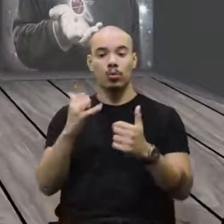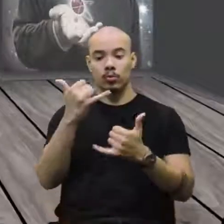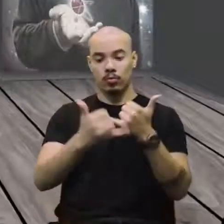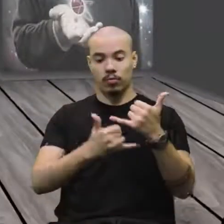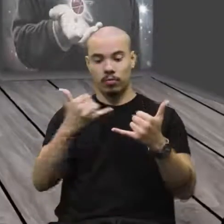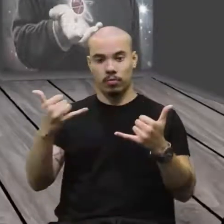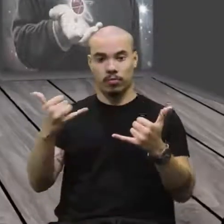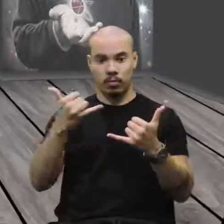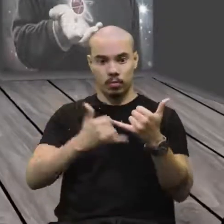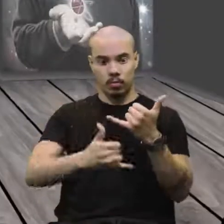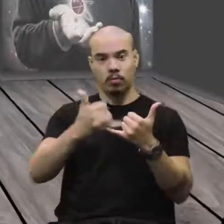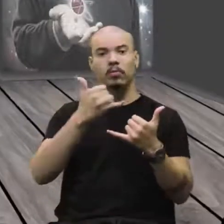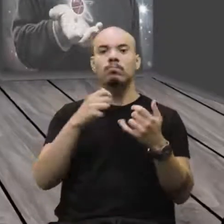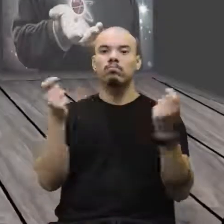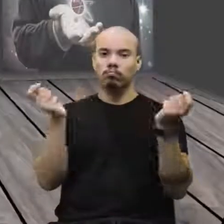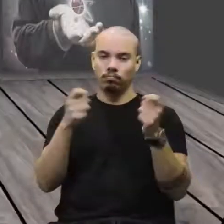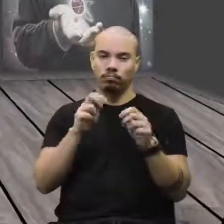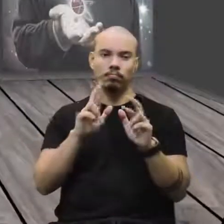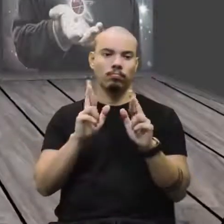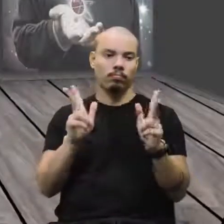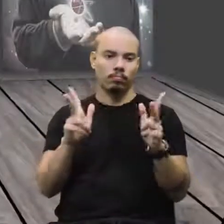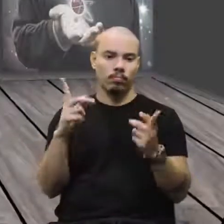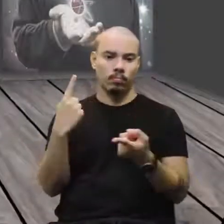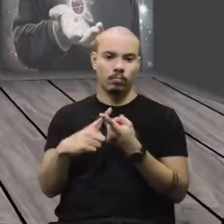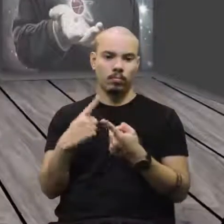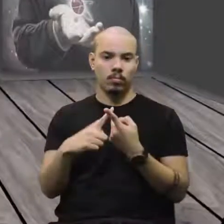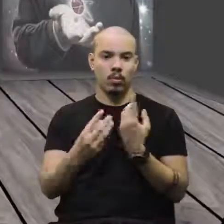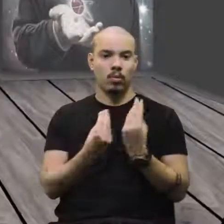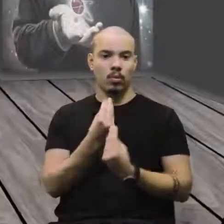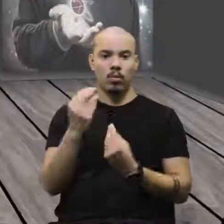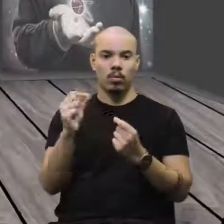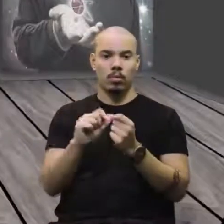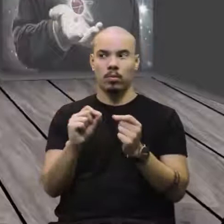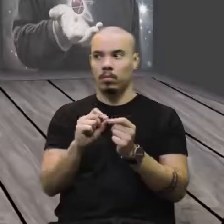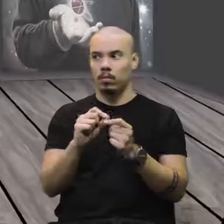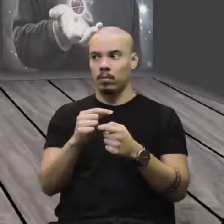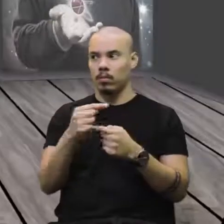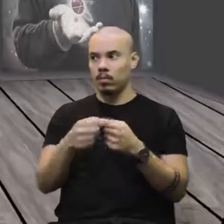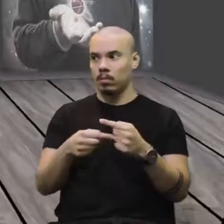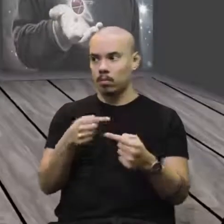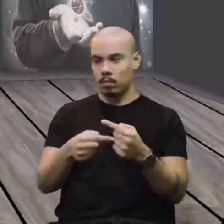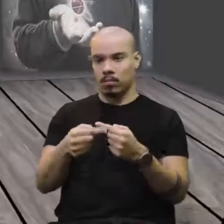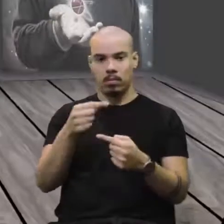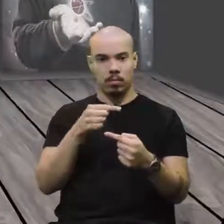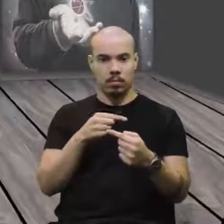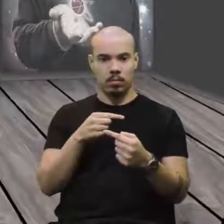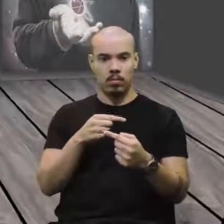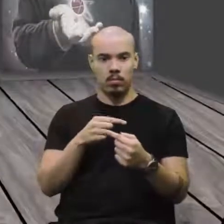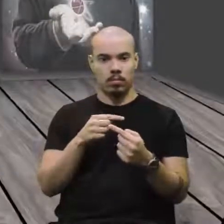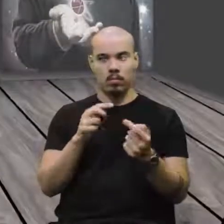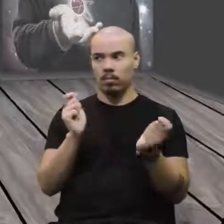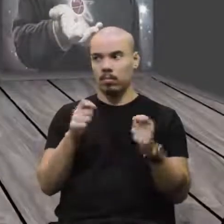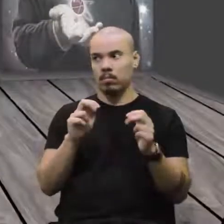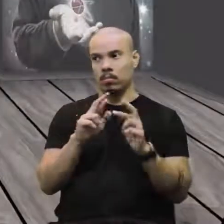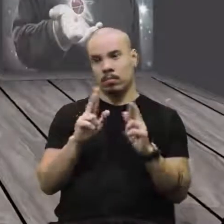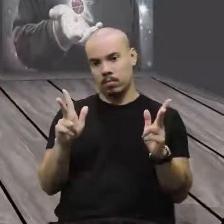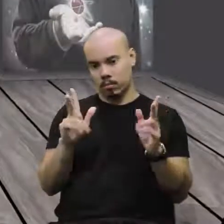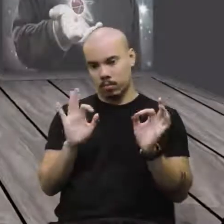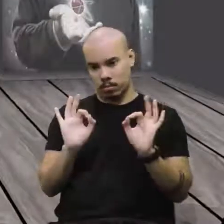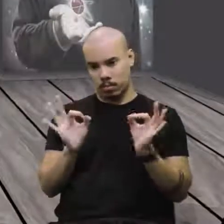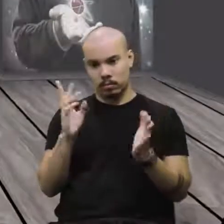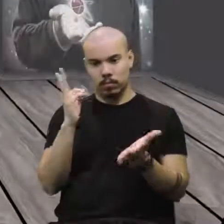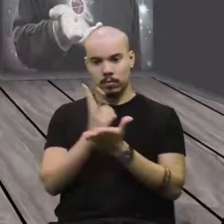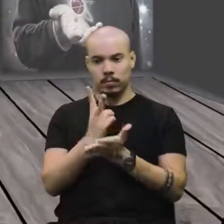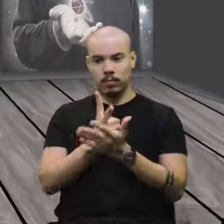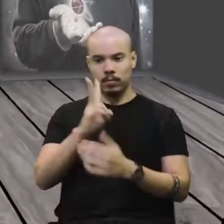diferente já dá diferença. Isso. Se ele entra aqui ou entra por cima, pela frente ou por trás, vai dar diferença. Né? Daí, sempre